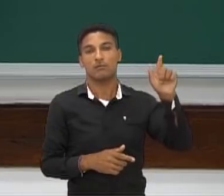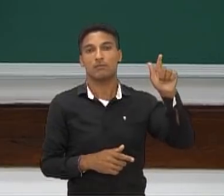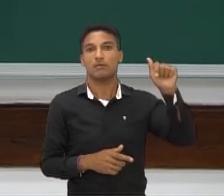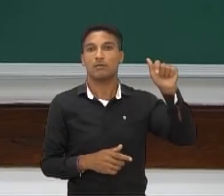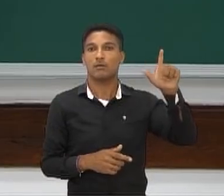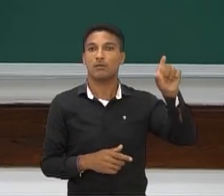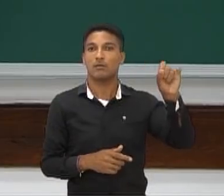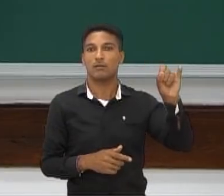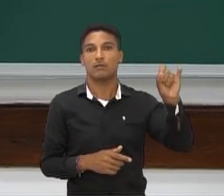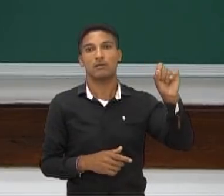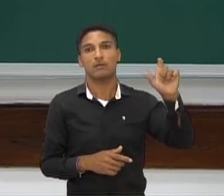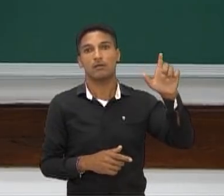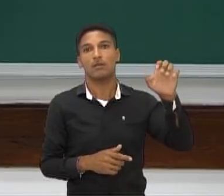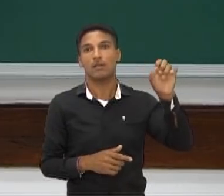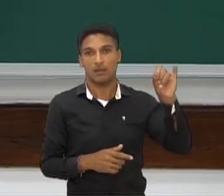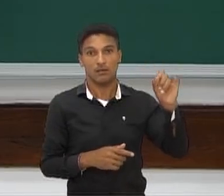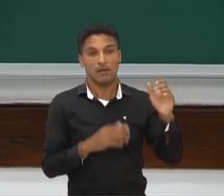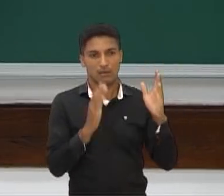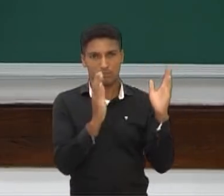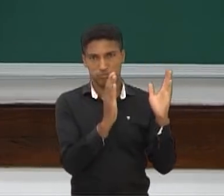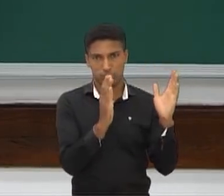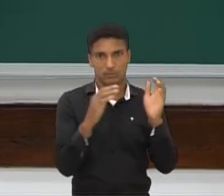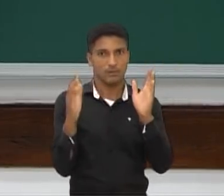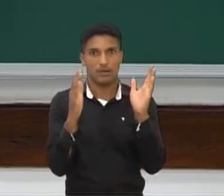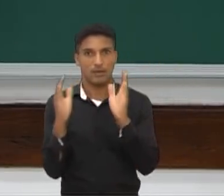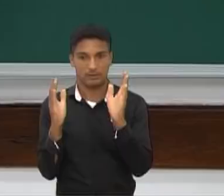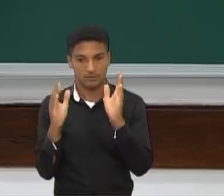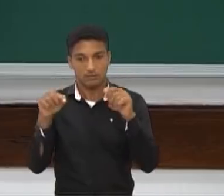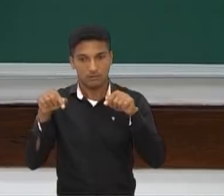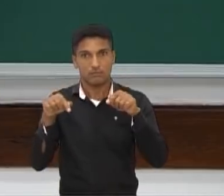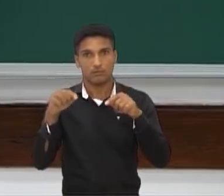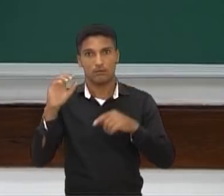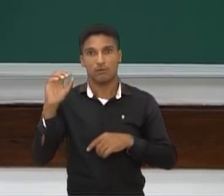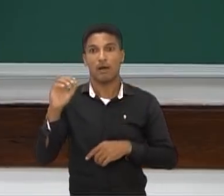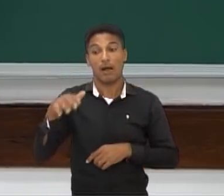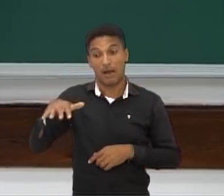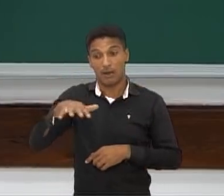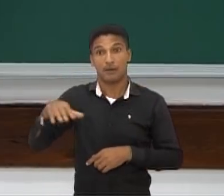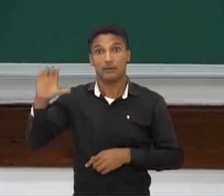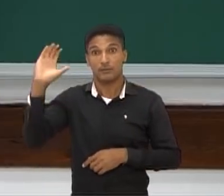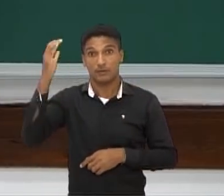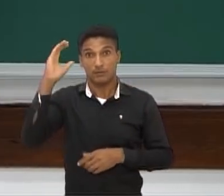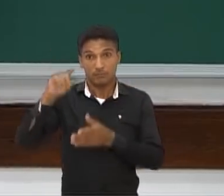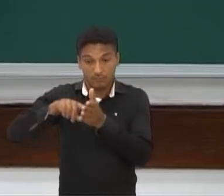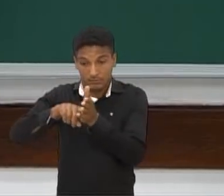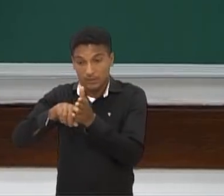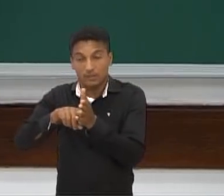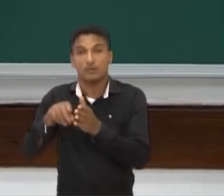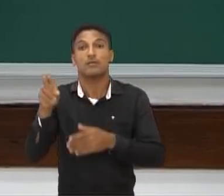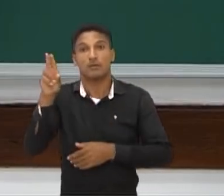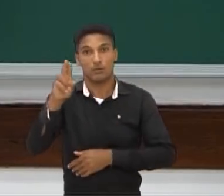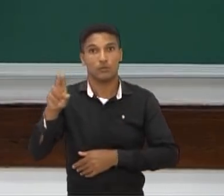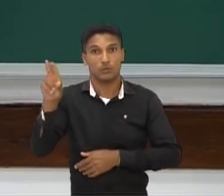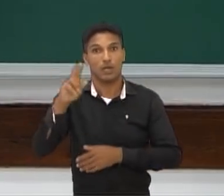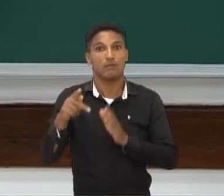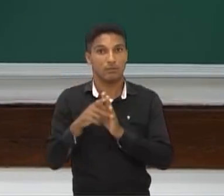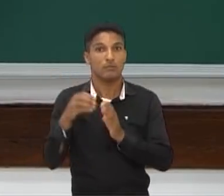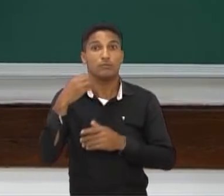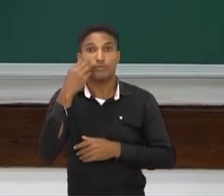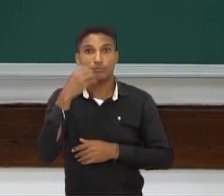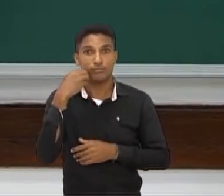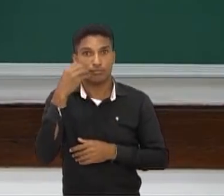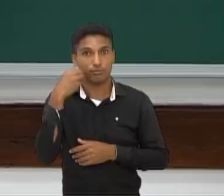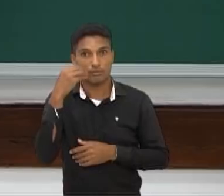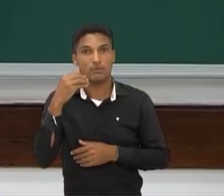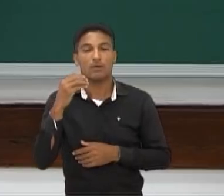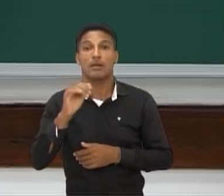usando a experimentação em si. Então, eles tinham uma teoria e eles tentavam fazer um